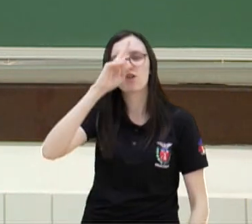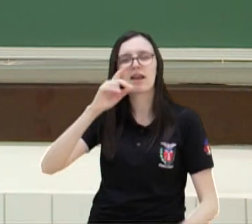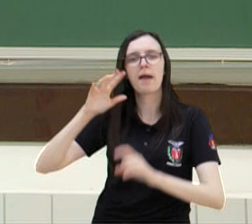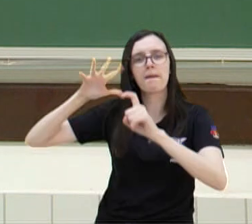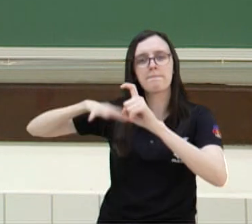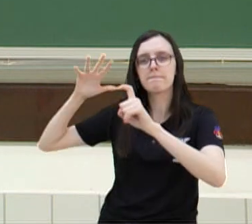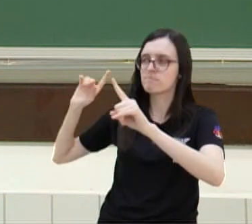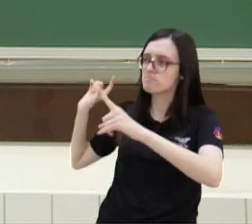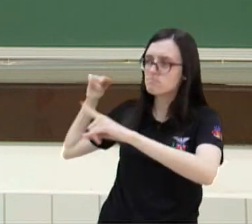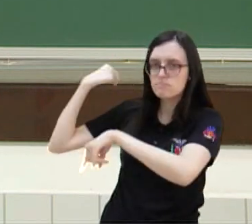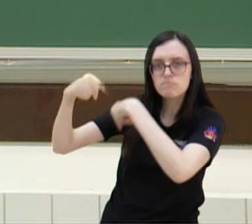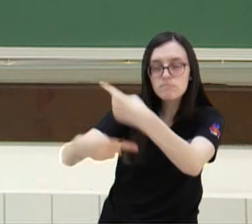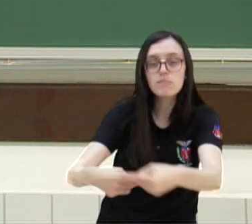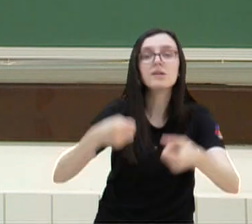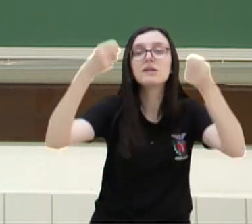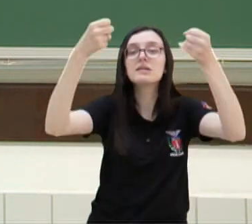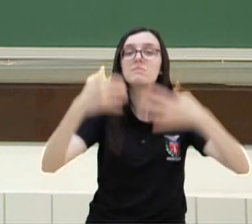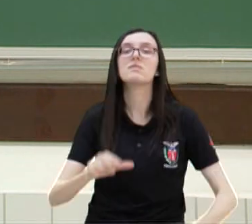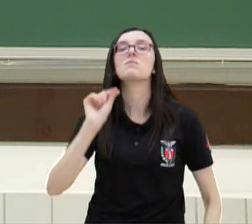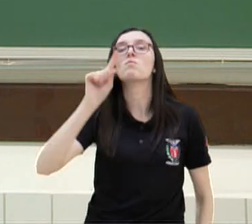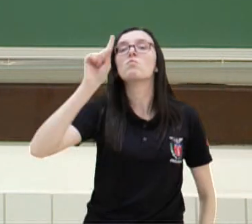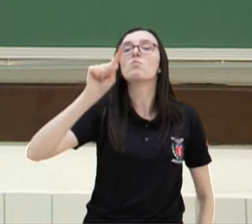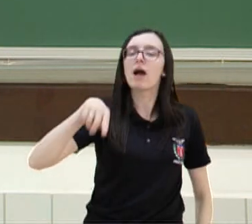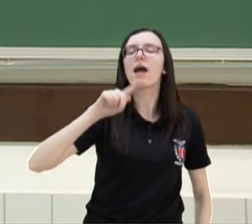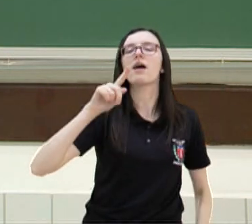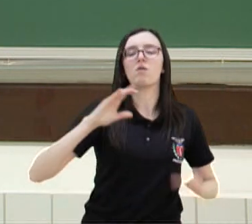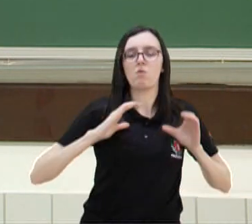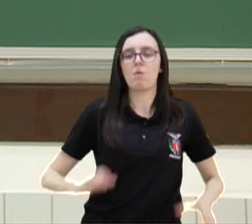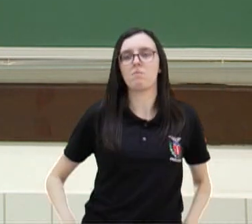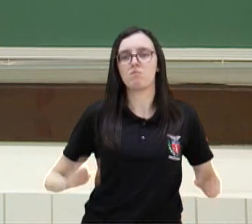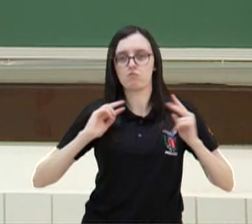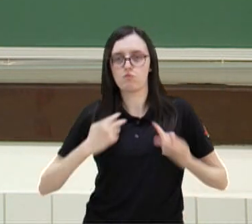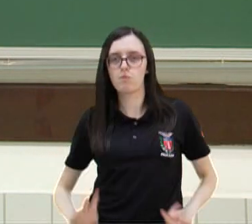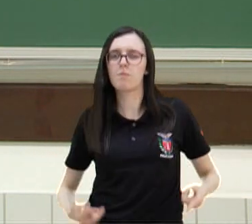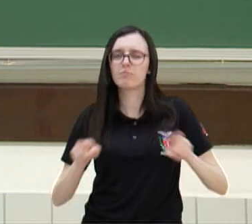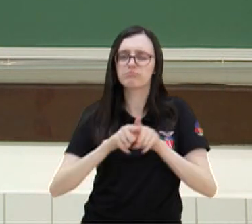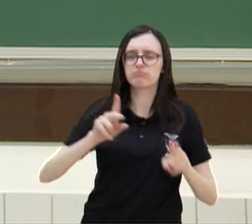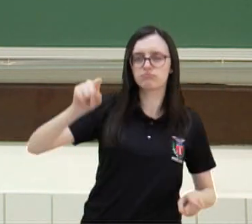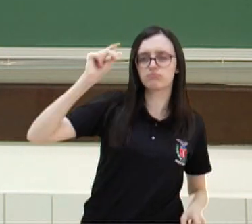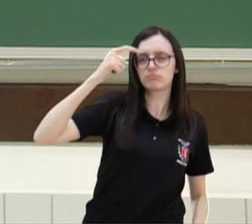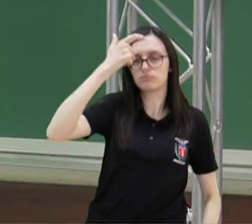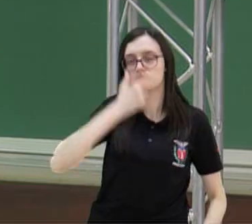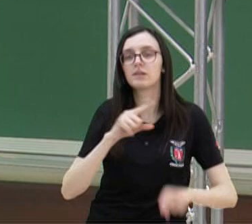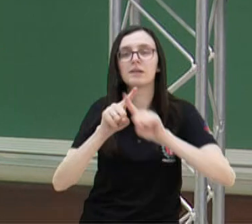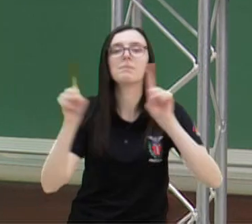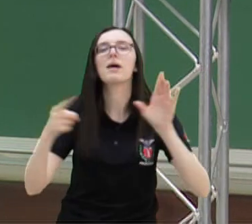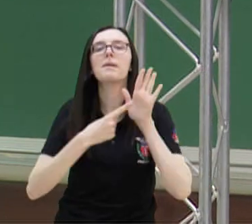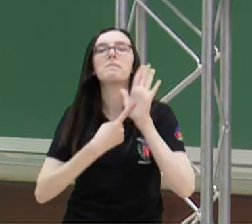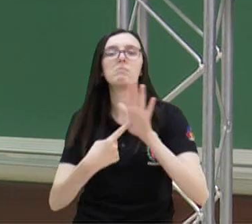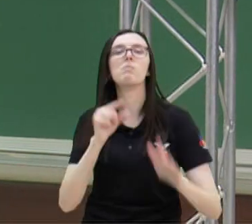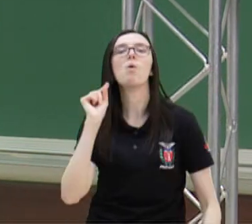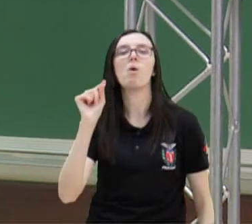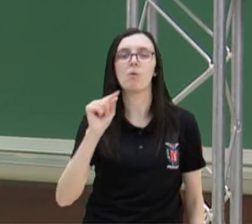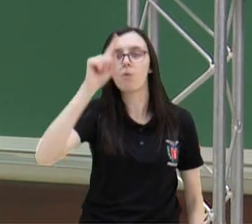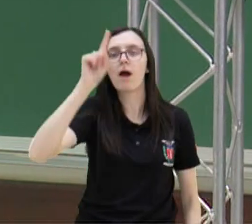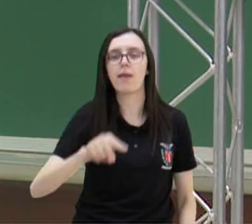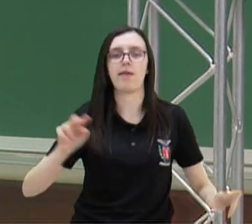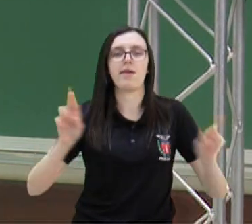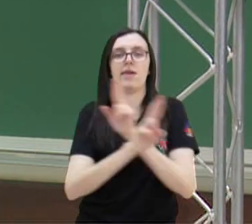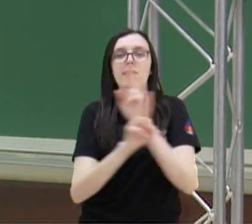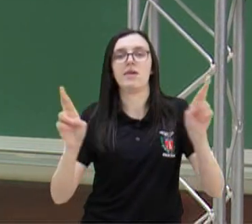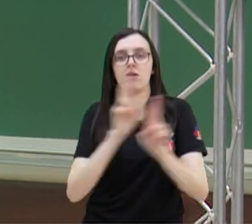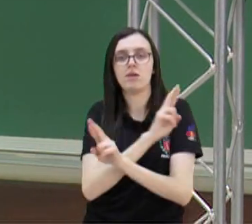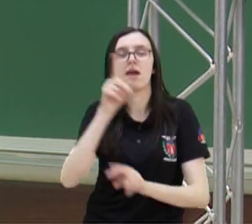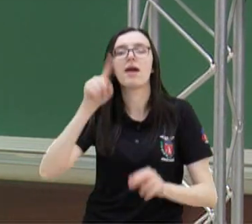essa historinha, explica um pouco do comportamento humano, principalmente do homem na época, mas também demonstra uma relação